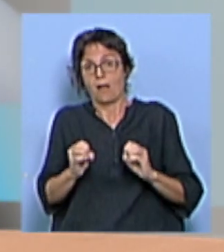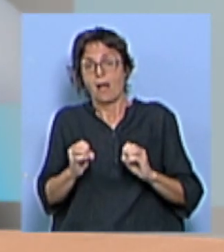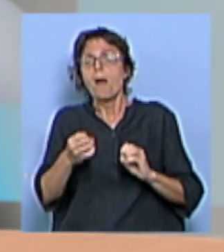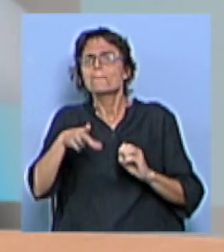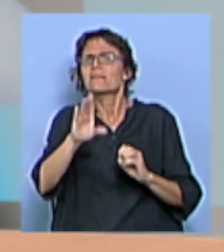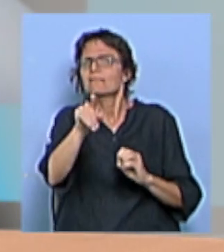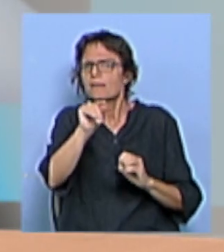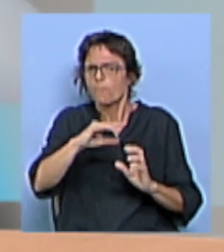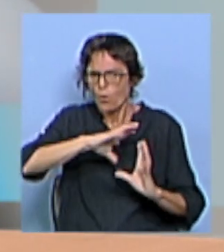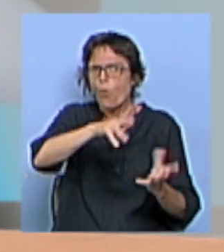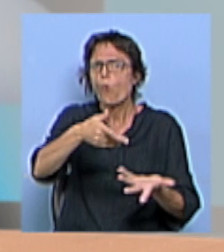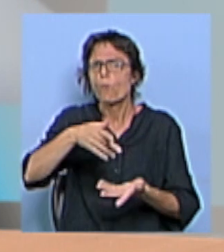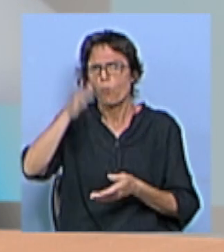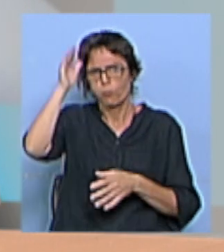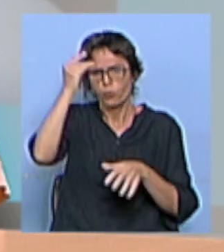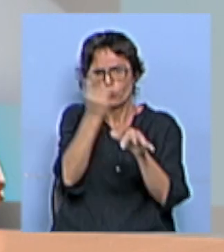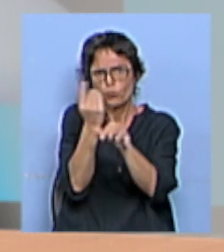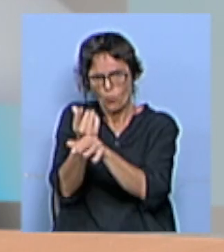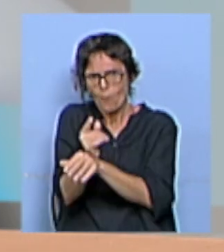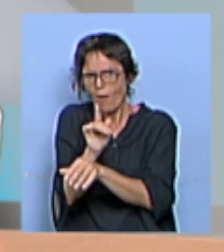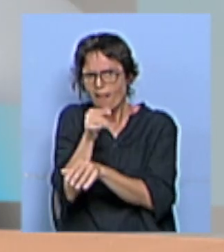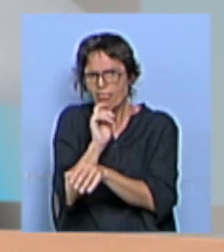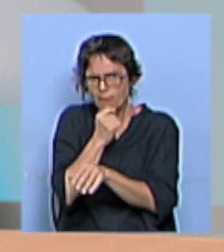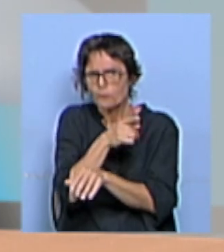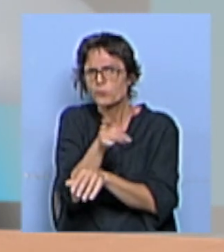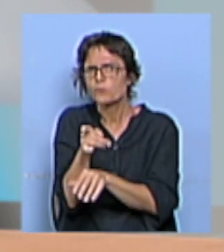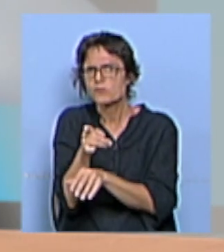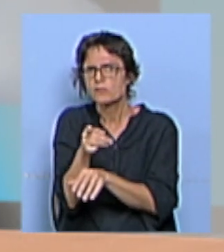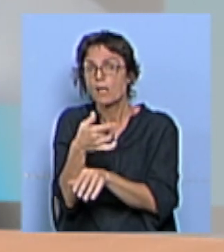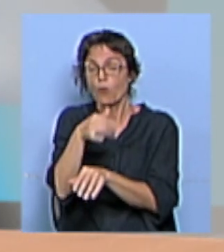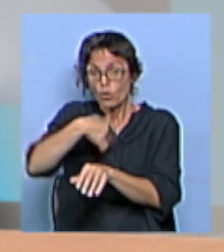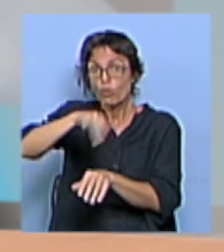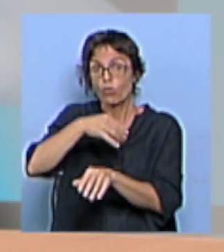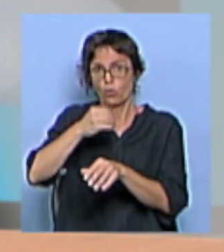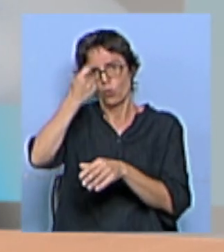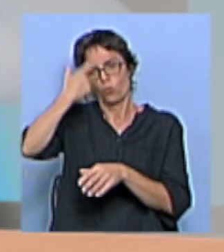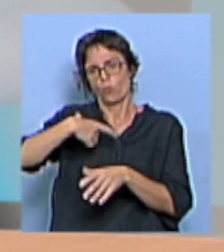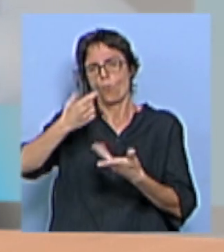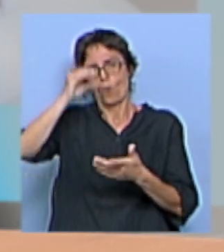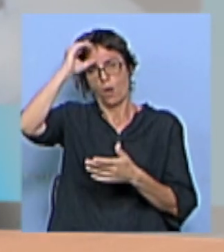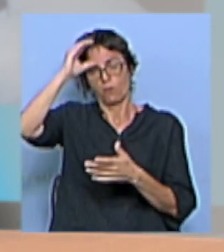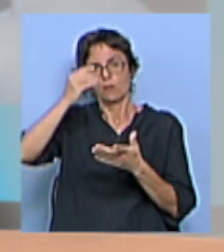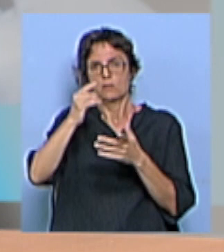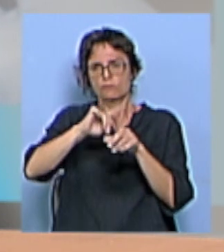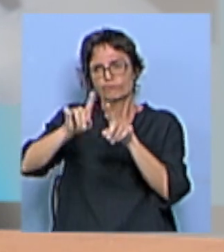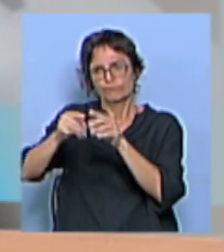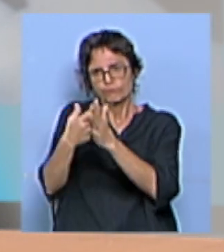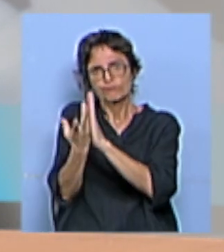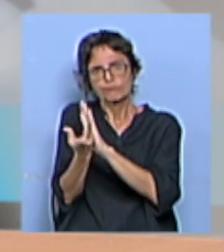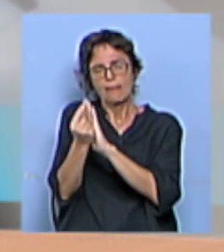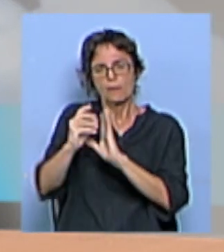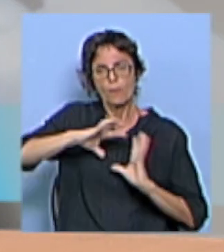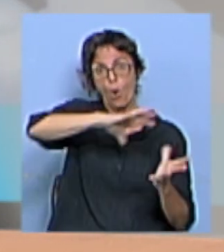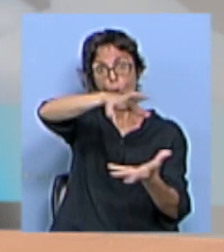é misterioso. Mas o nosso tipo de inteligência, que é uma inteligência plural e ao mesmo tempo é uma inteligência